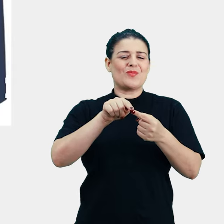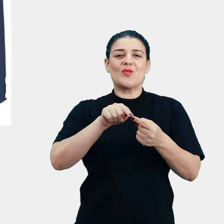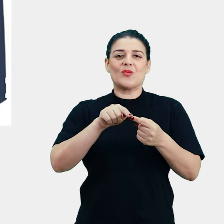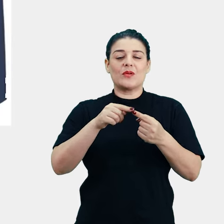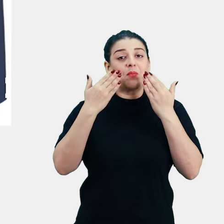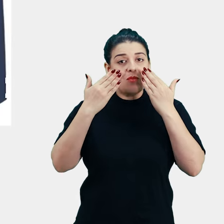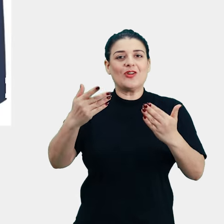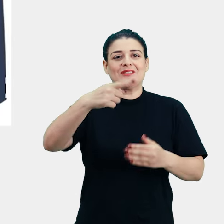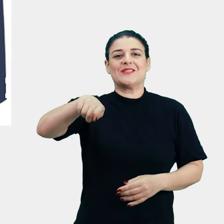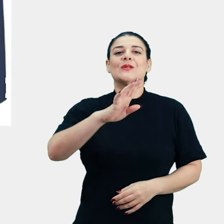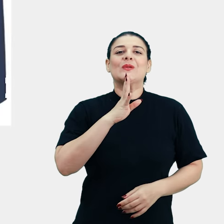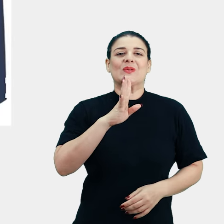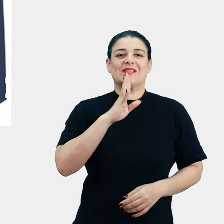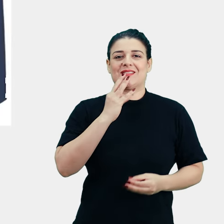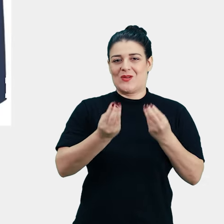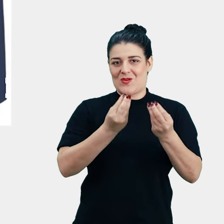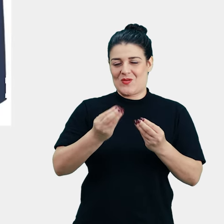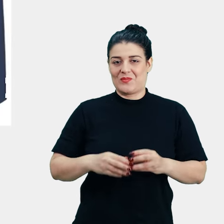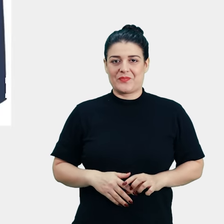mais mostrar para vocês, tá?